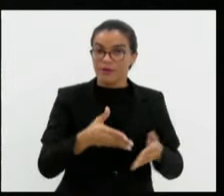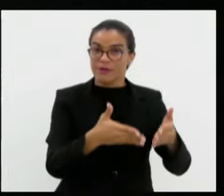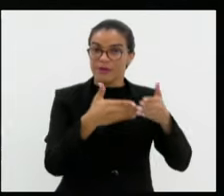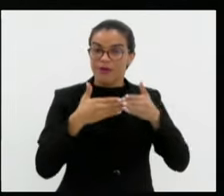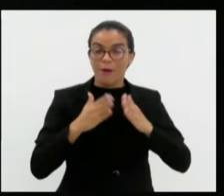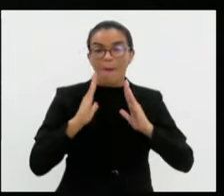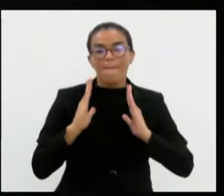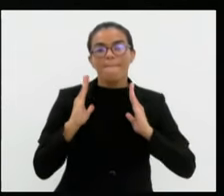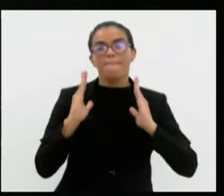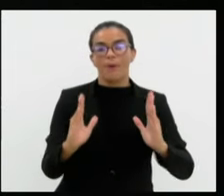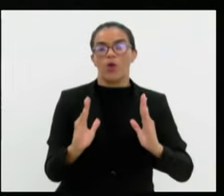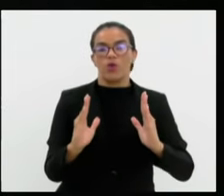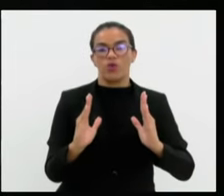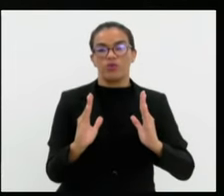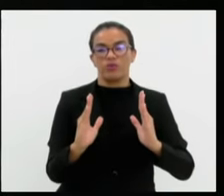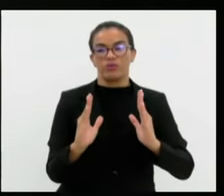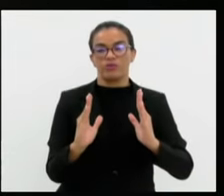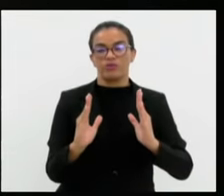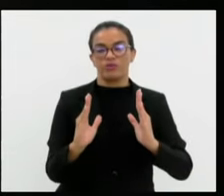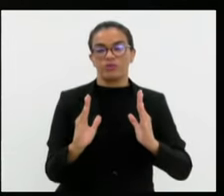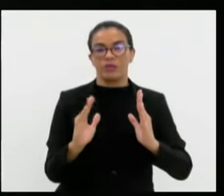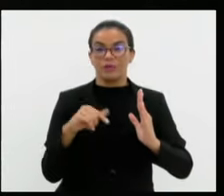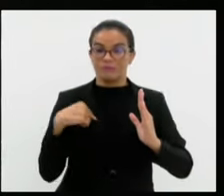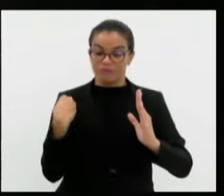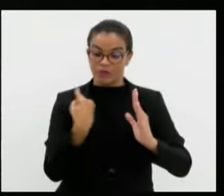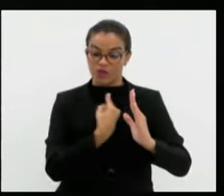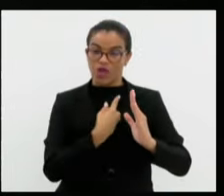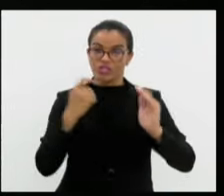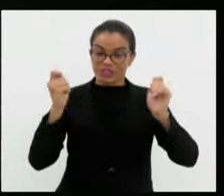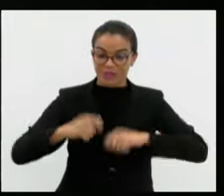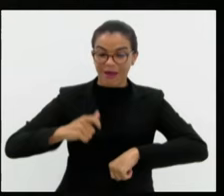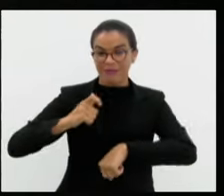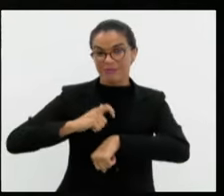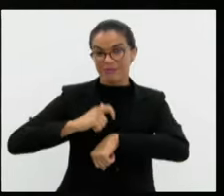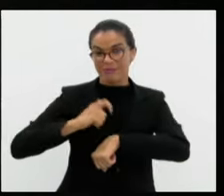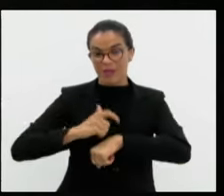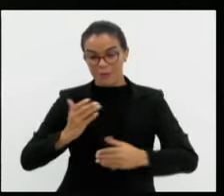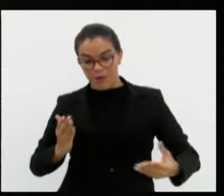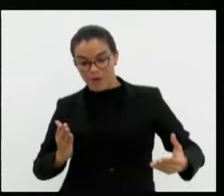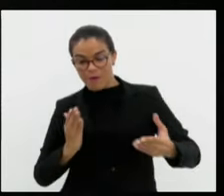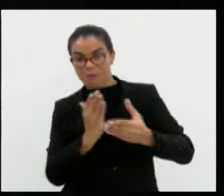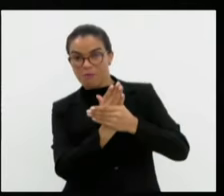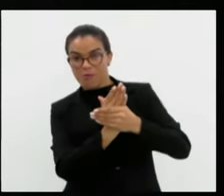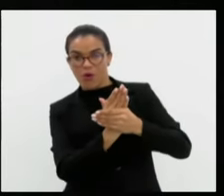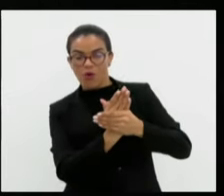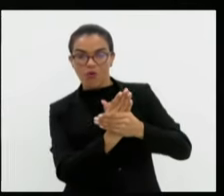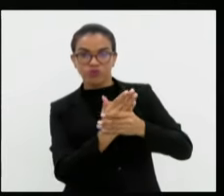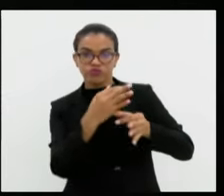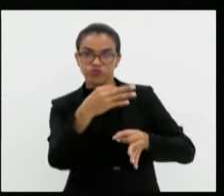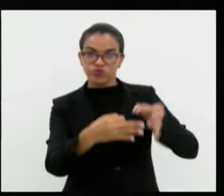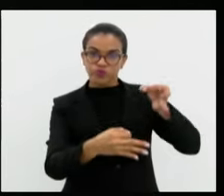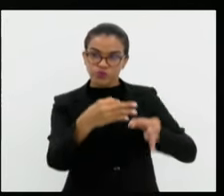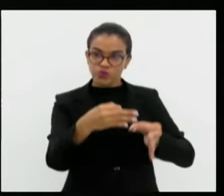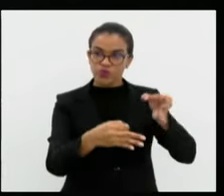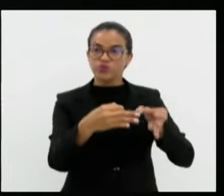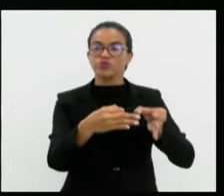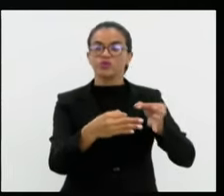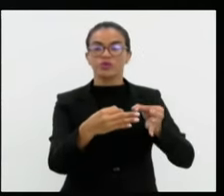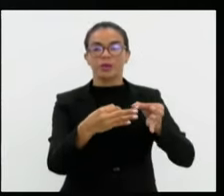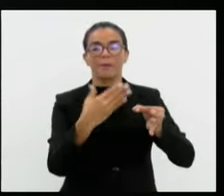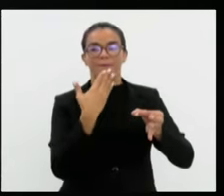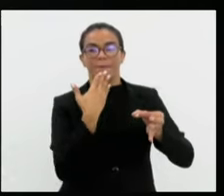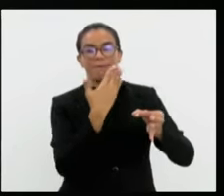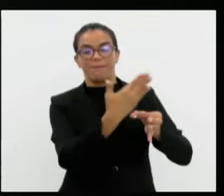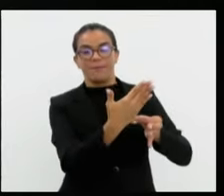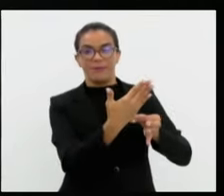tempo determinado para que nós pudéssemos ajuizar junto aos órgãos competentes